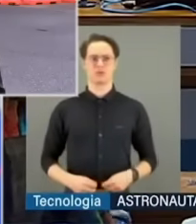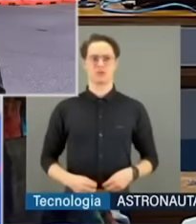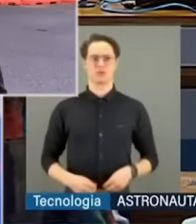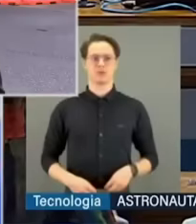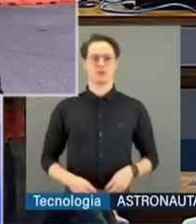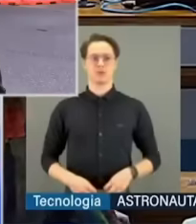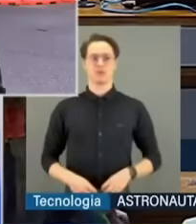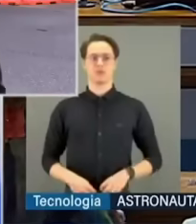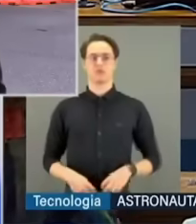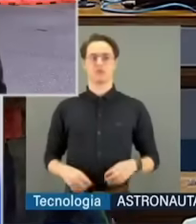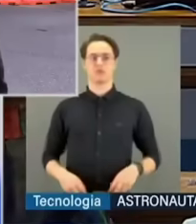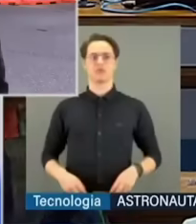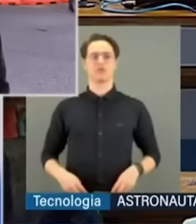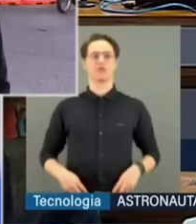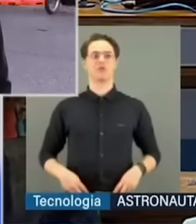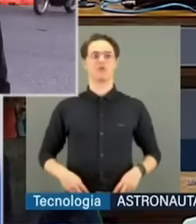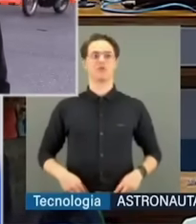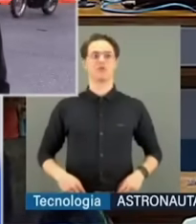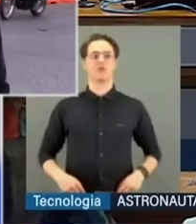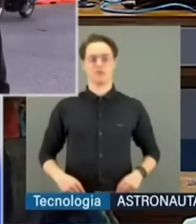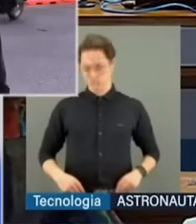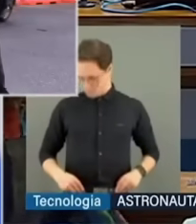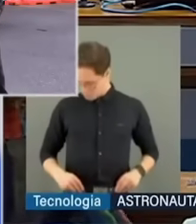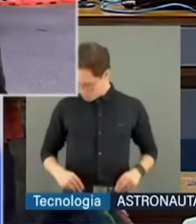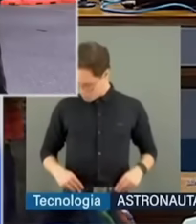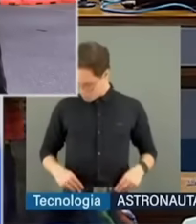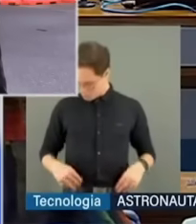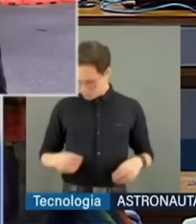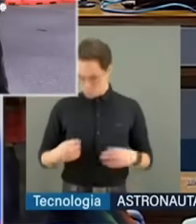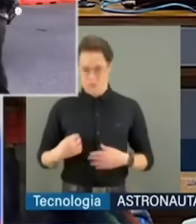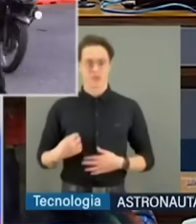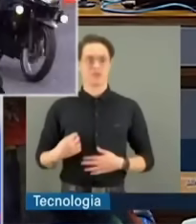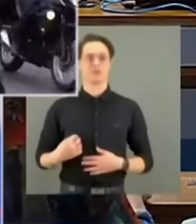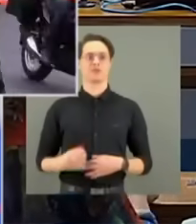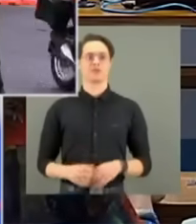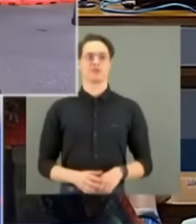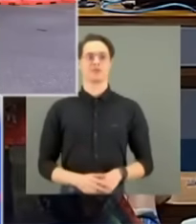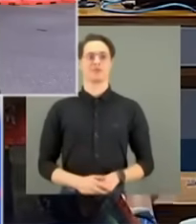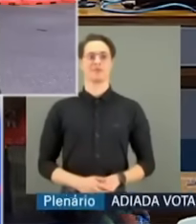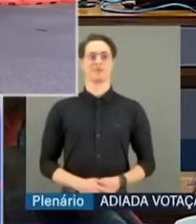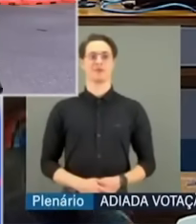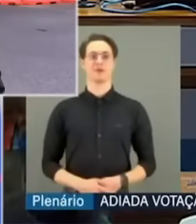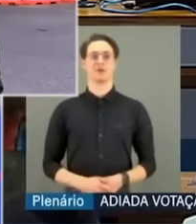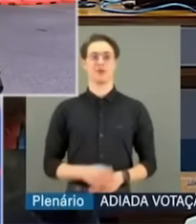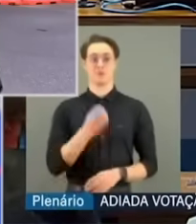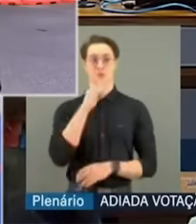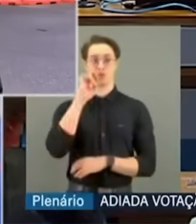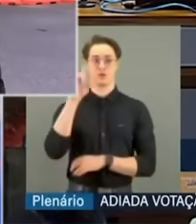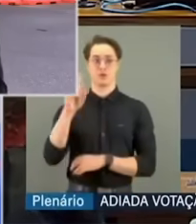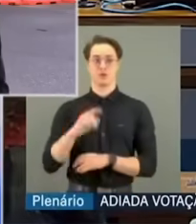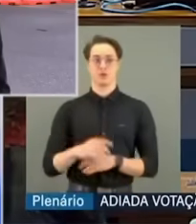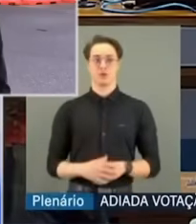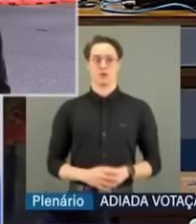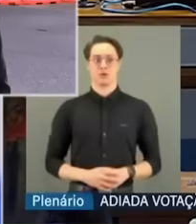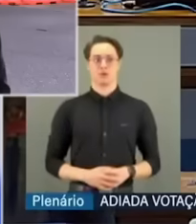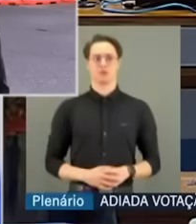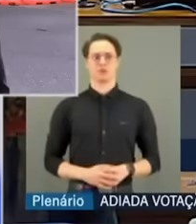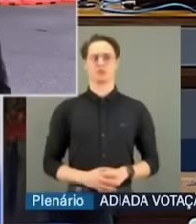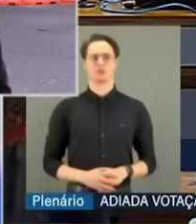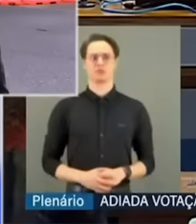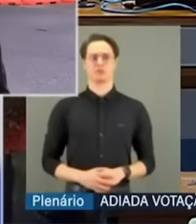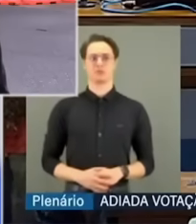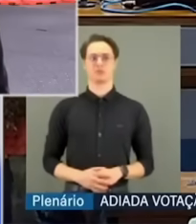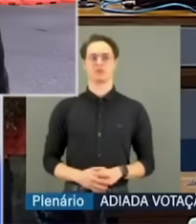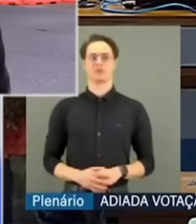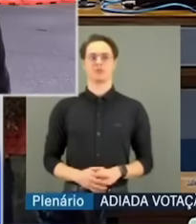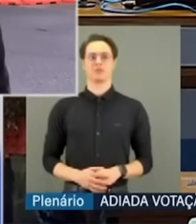no ano passado, no governo do então presidente Jair Bolsonaro. Delgatti, ele chegou aqui na sede da Polícia Federal pouco antes das 9 horas